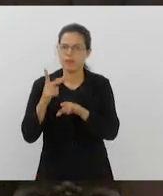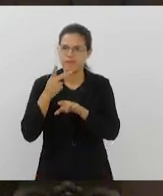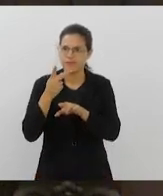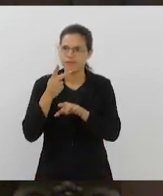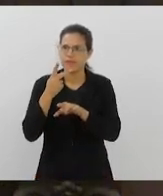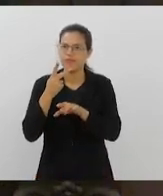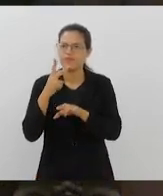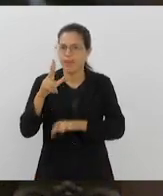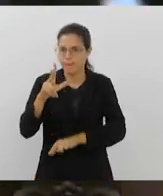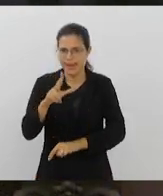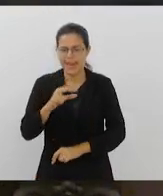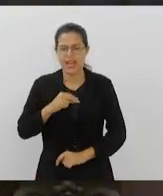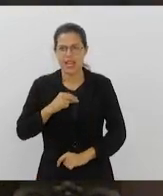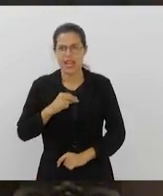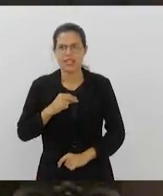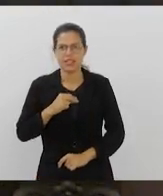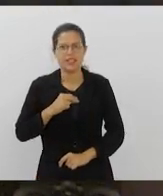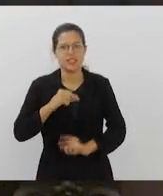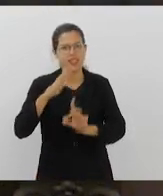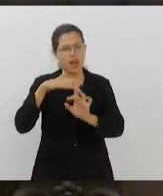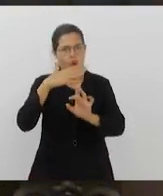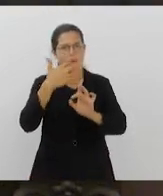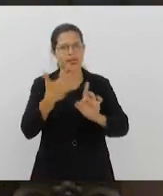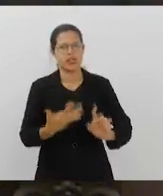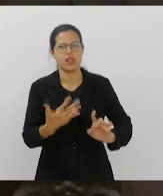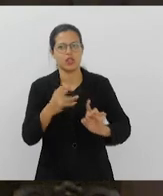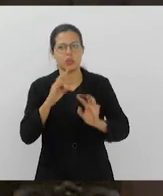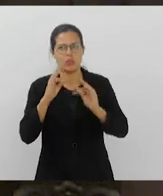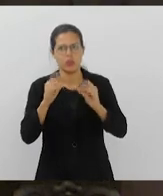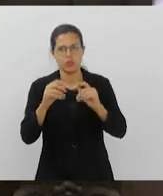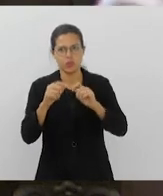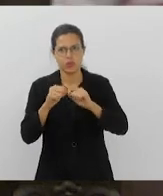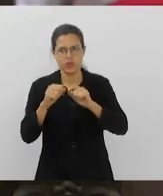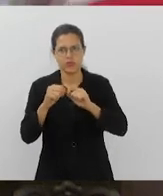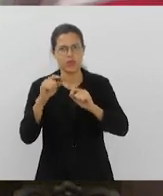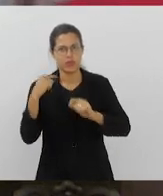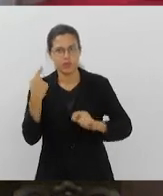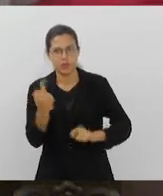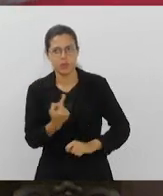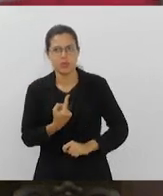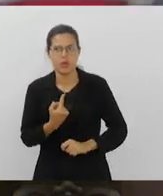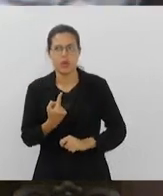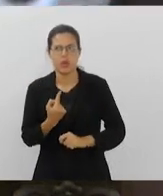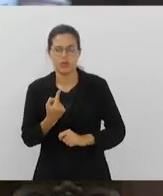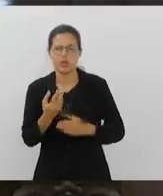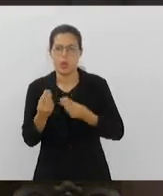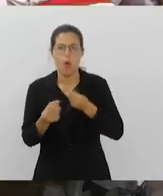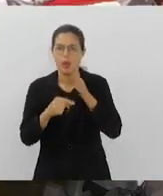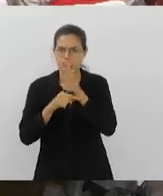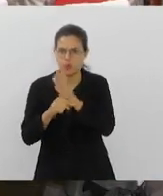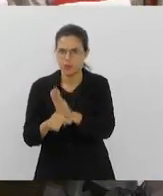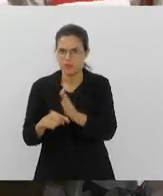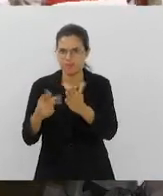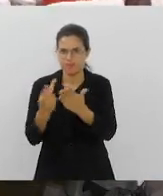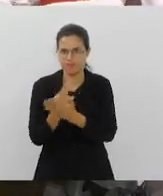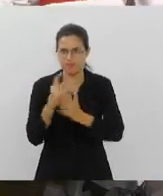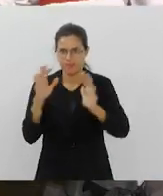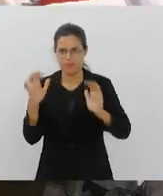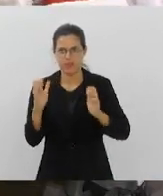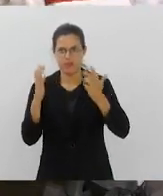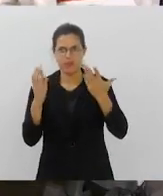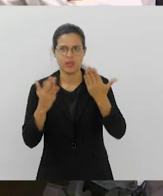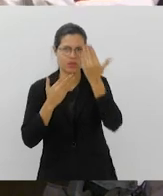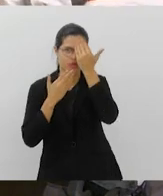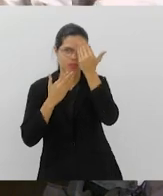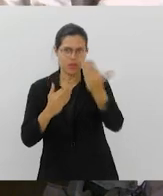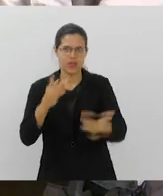meritória a homenagem por tudo que você faz aqui por nós e por tudo que você contribuiu para esse evento. Obrigada,